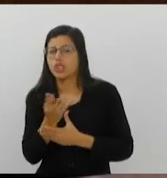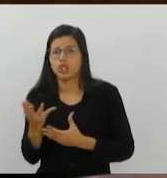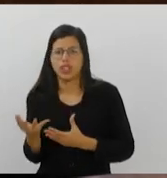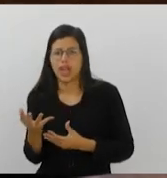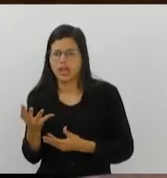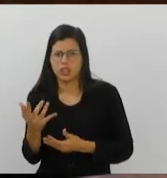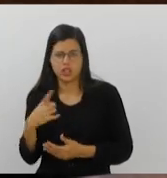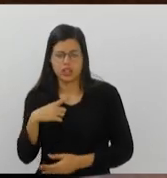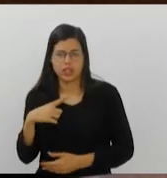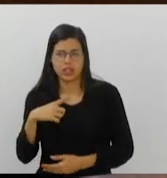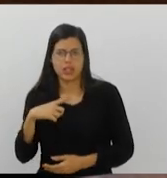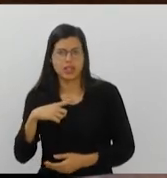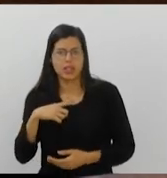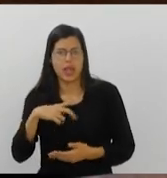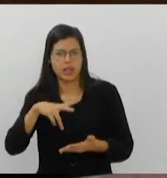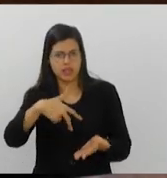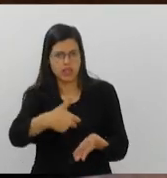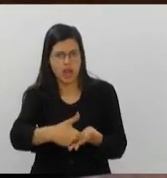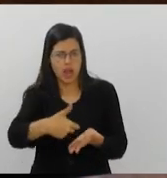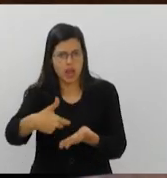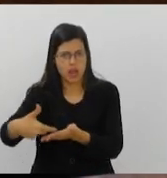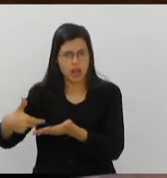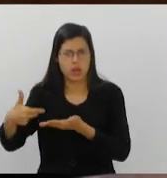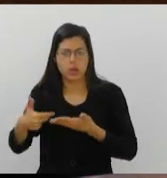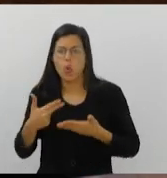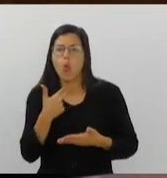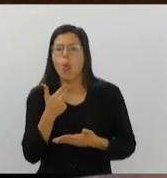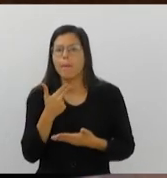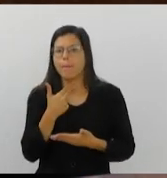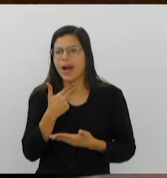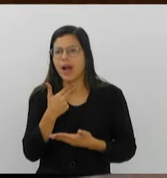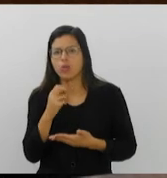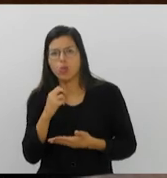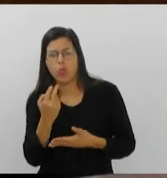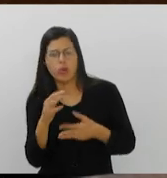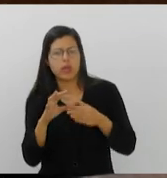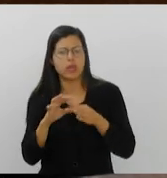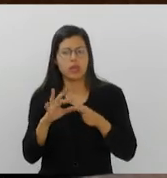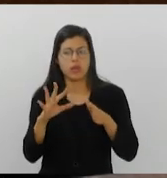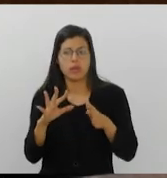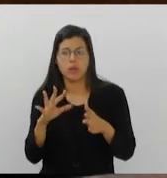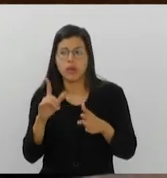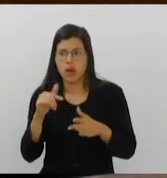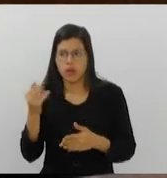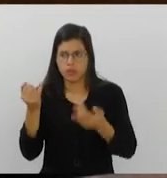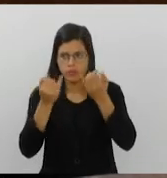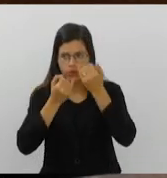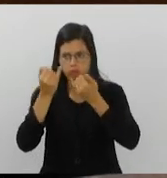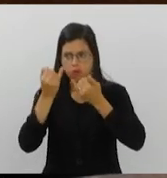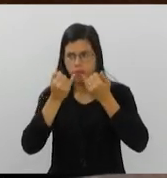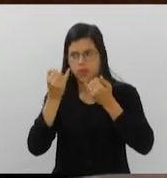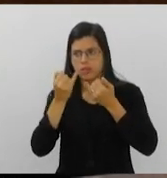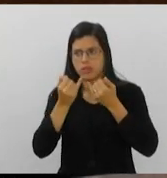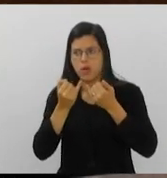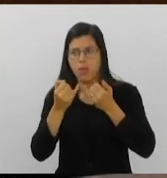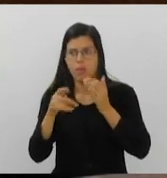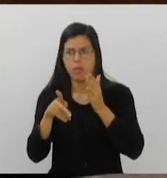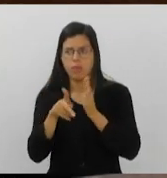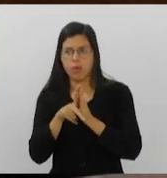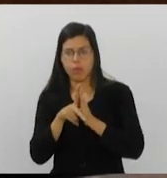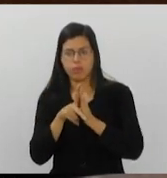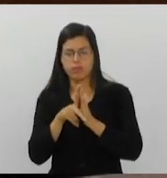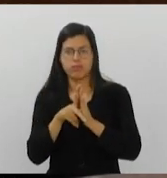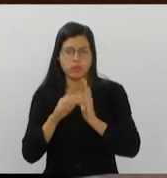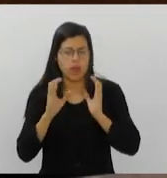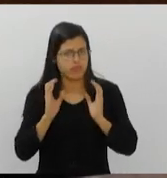há, quantos estão ocupados, quantos não estão ocupados, por especialidade. É uma informação de cidadania, até para a pessoa